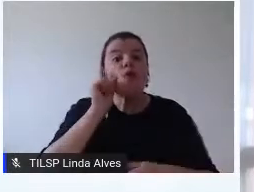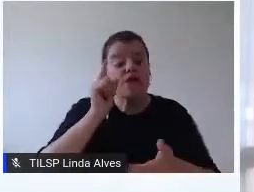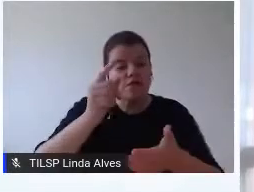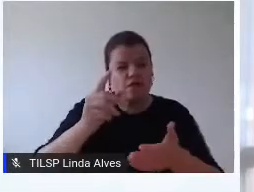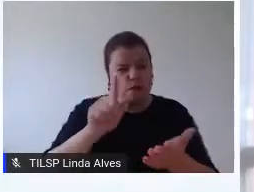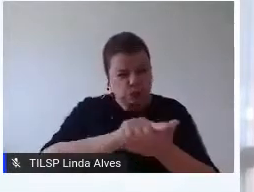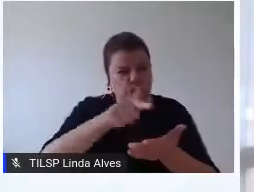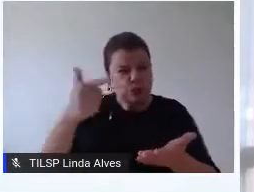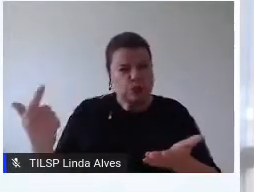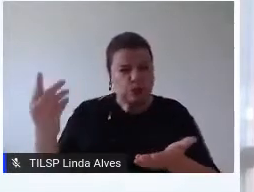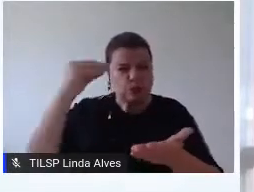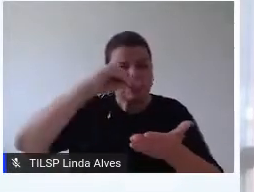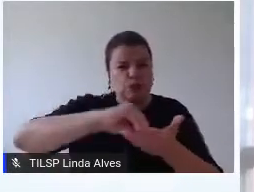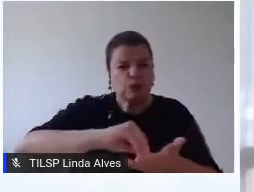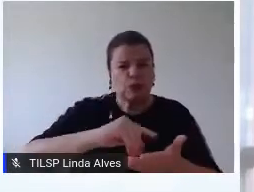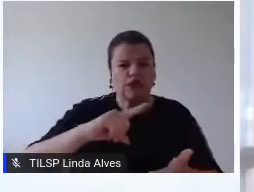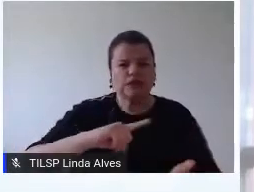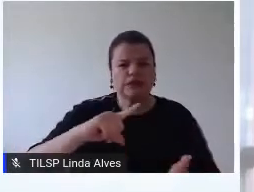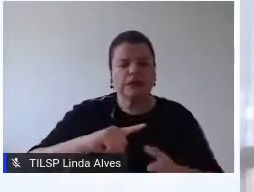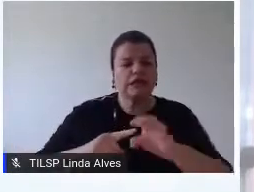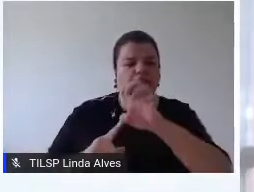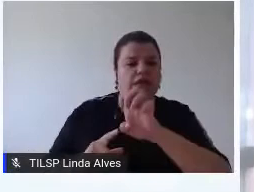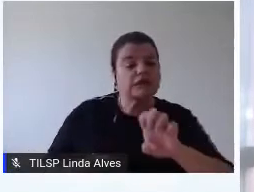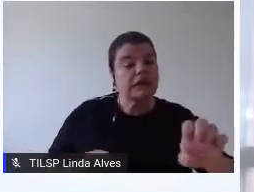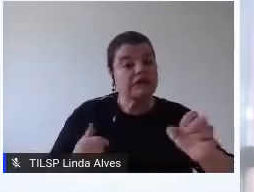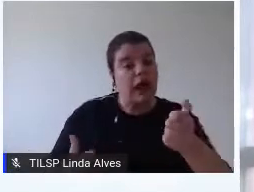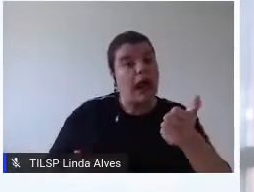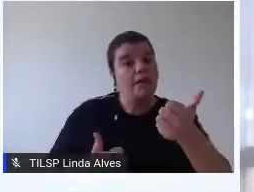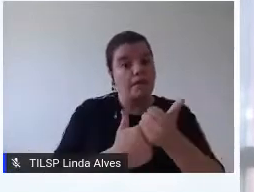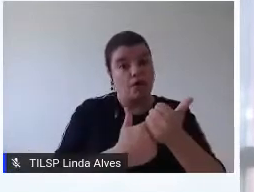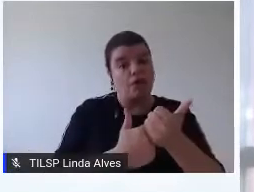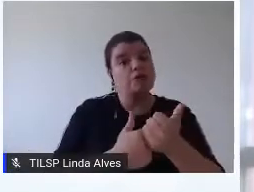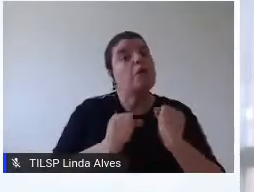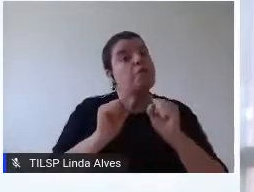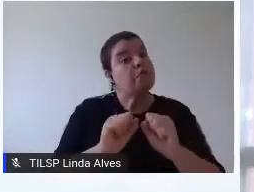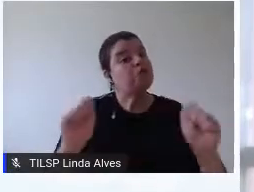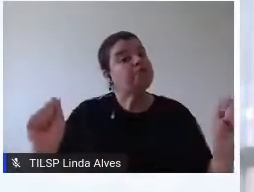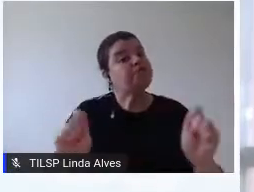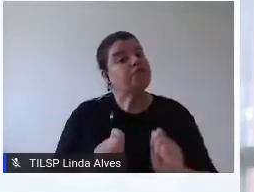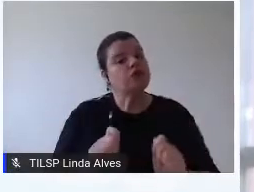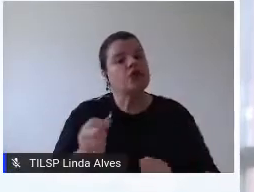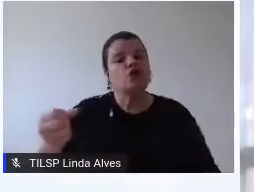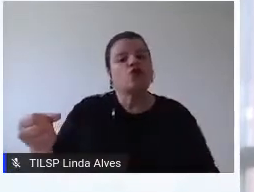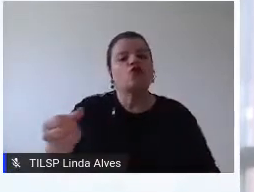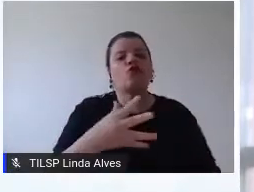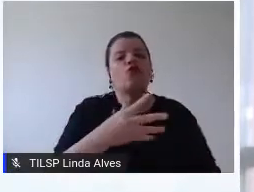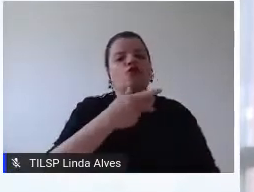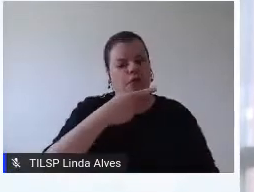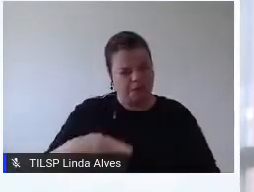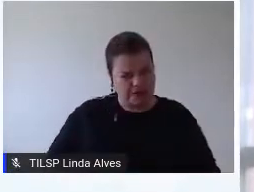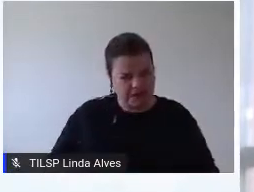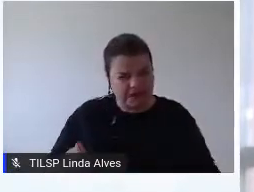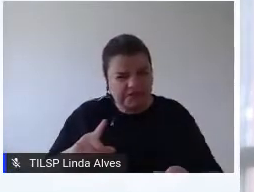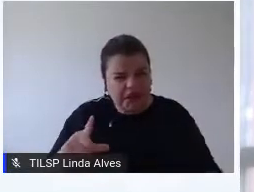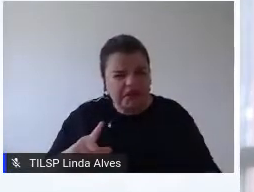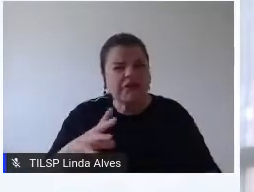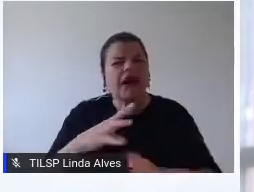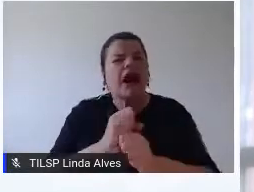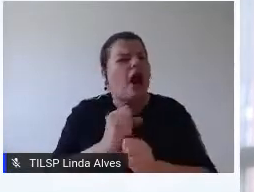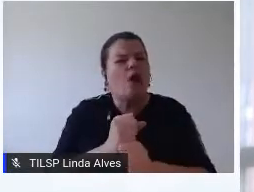sobre quem tiver o apoio da esquerda pode ser o novo presidente. Você tem até um cálculo sobre isso. Queria que